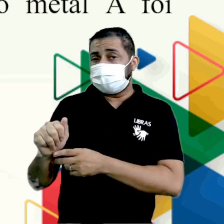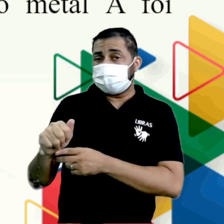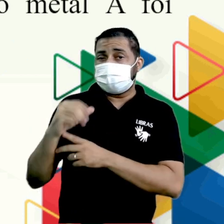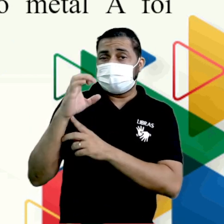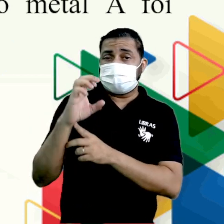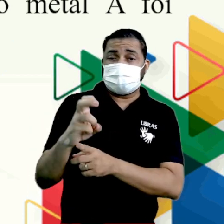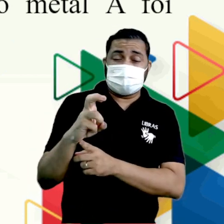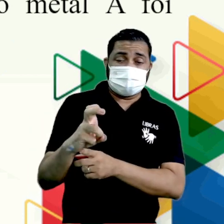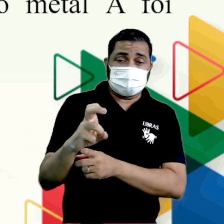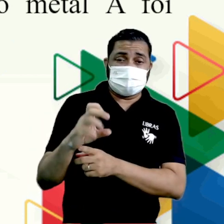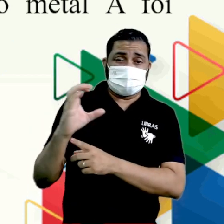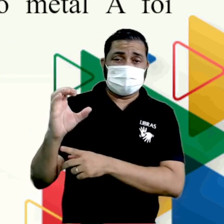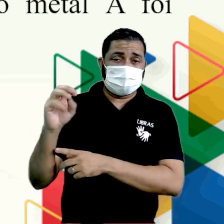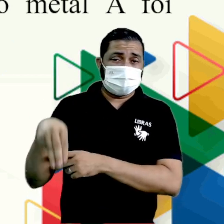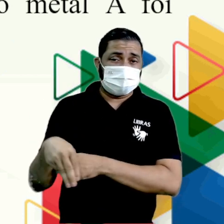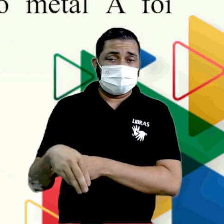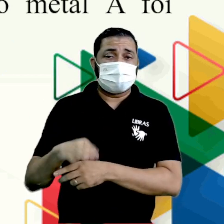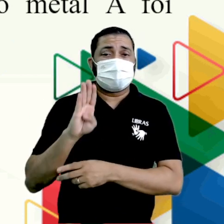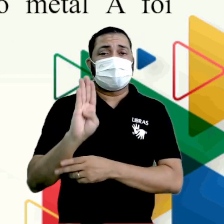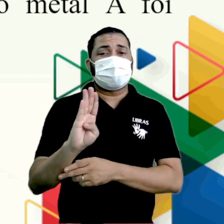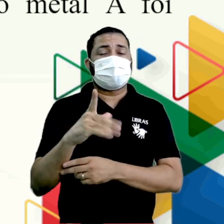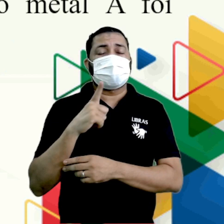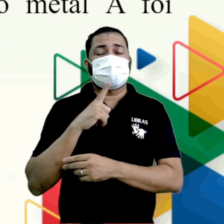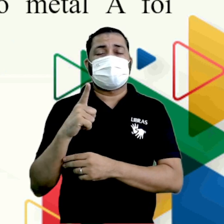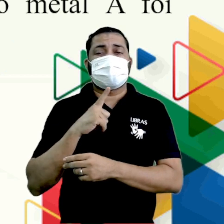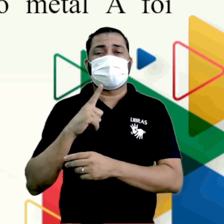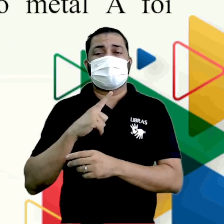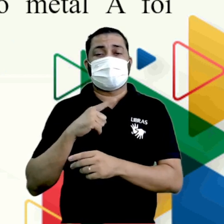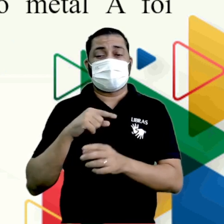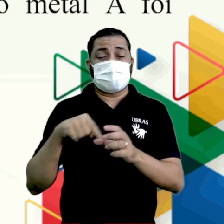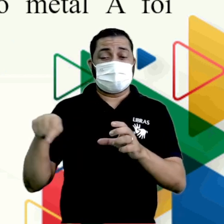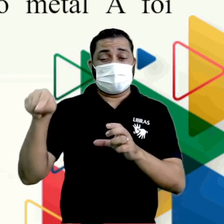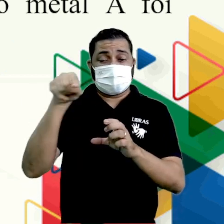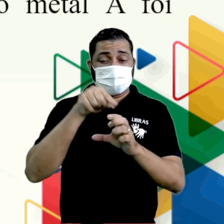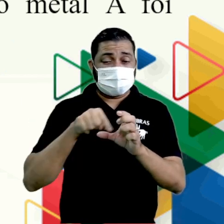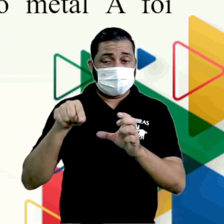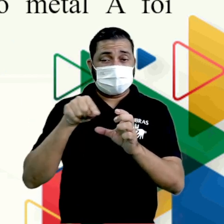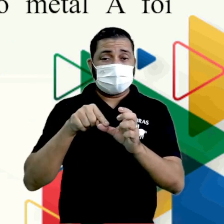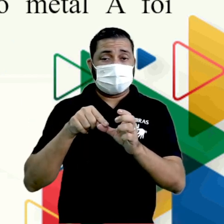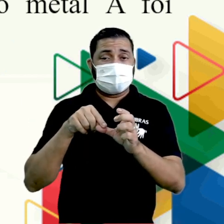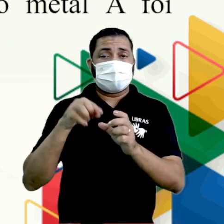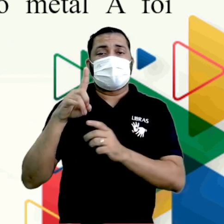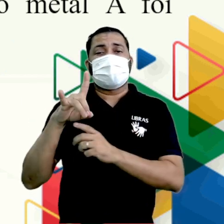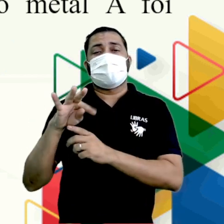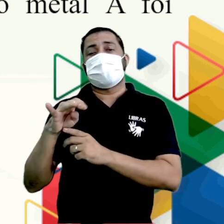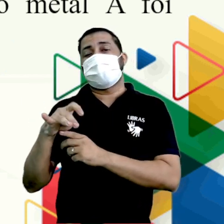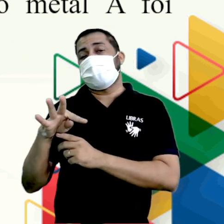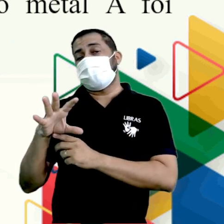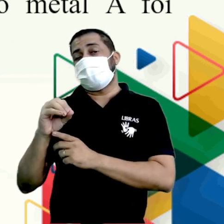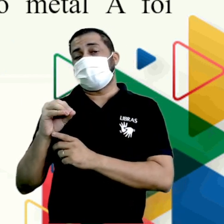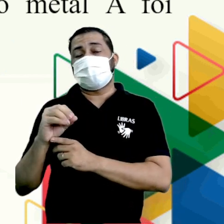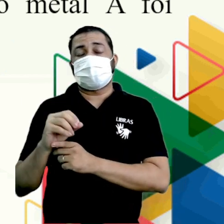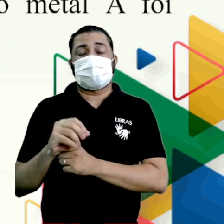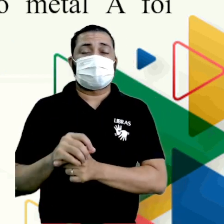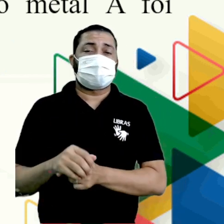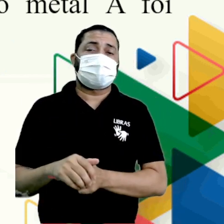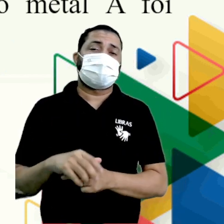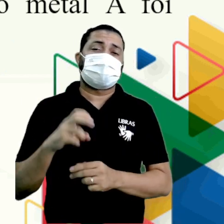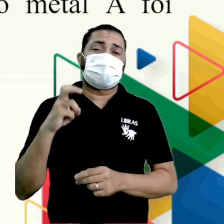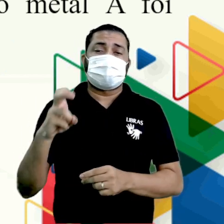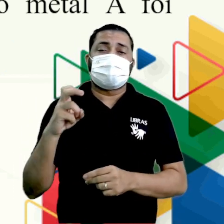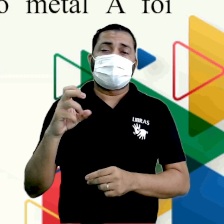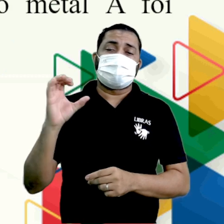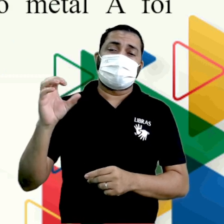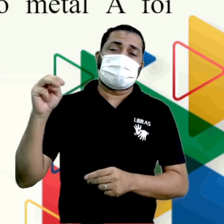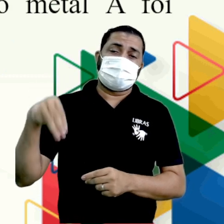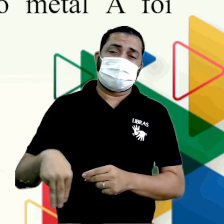centímetros. No B, a gente já tem uma esfera com diâmetro de 5 centímetros